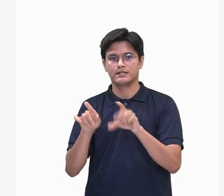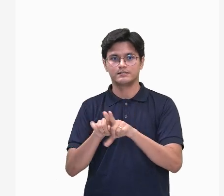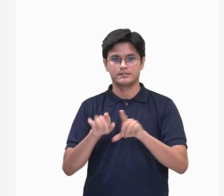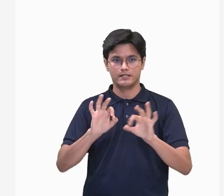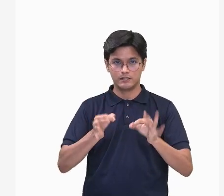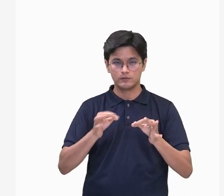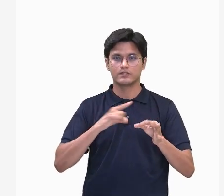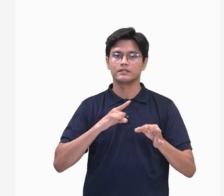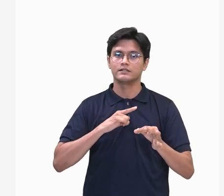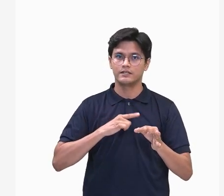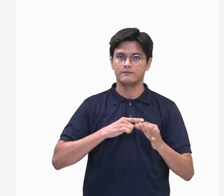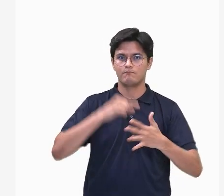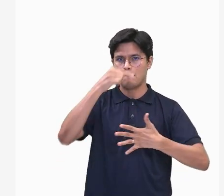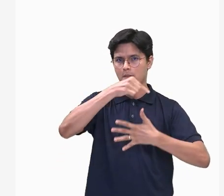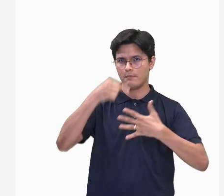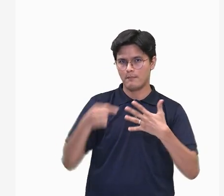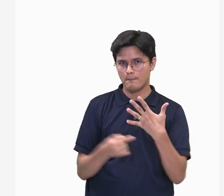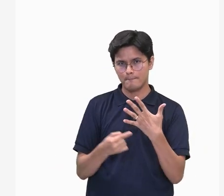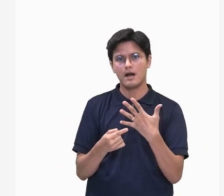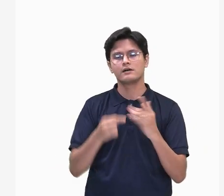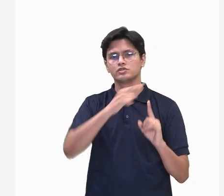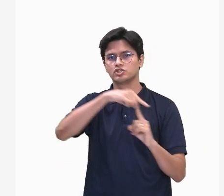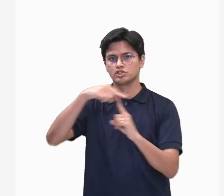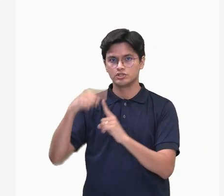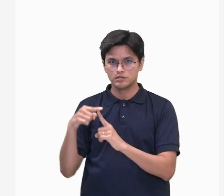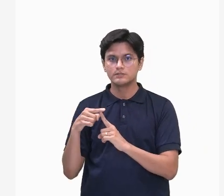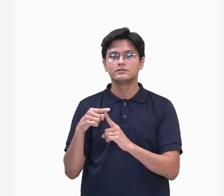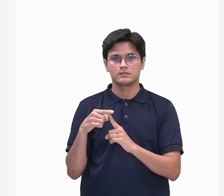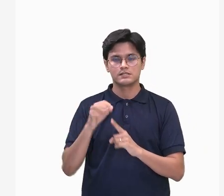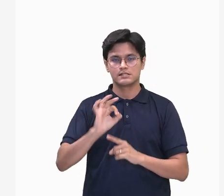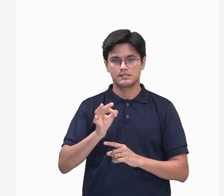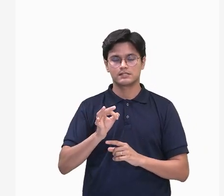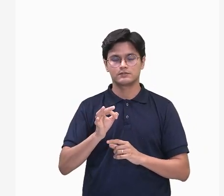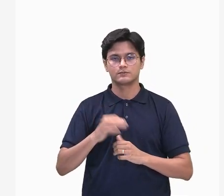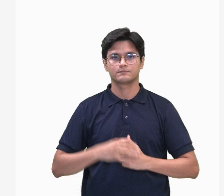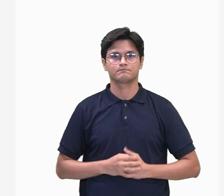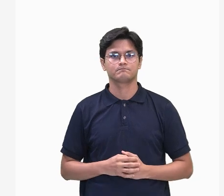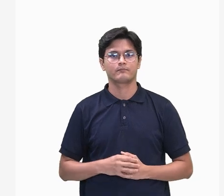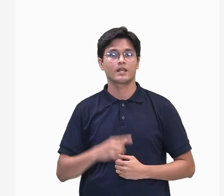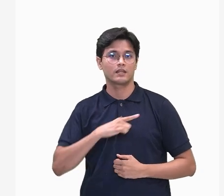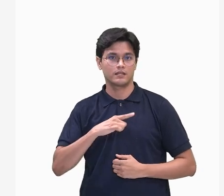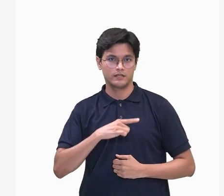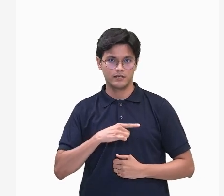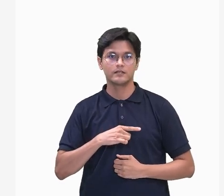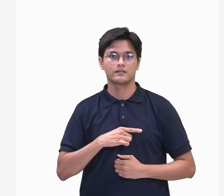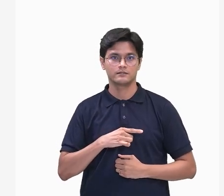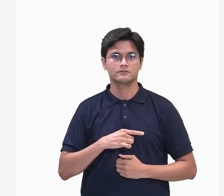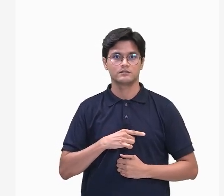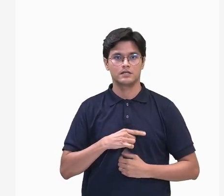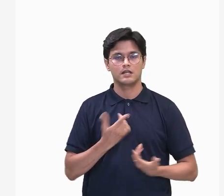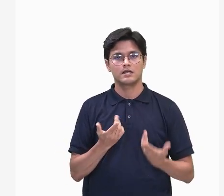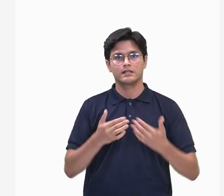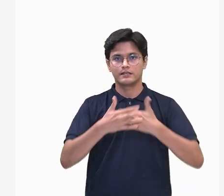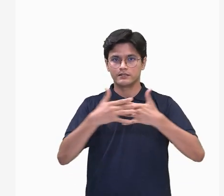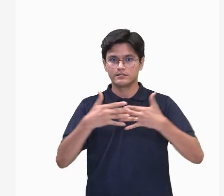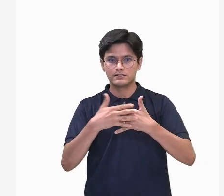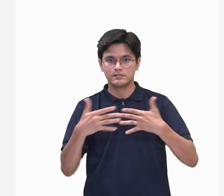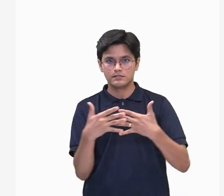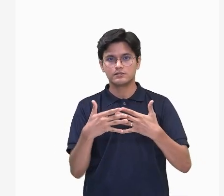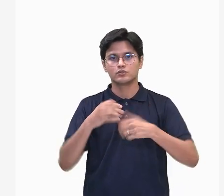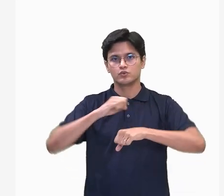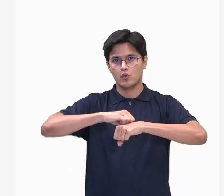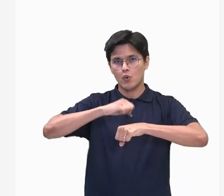algumas partes, tá? Na verdade, ele tem algumas subdivisões. Tem o tecido conjuntivo ósseo, o tecido